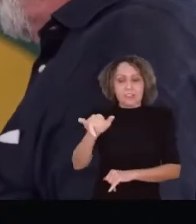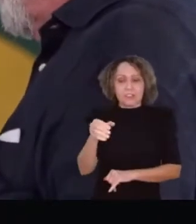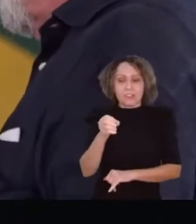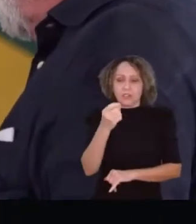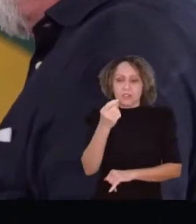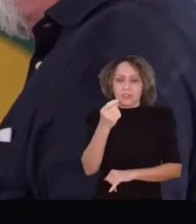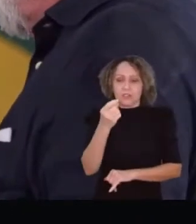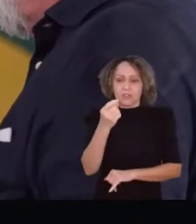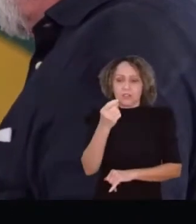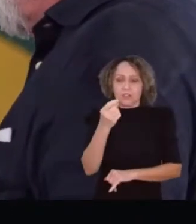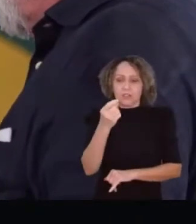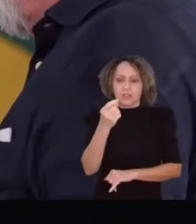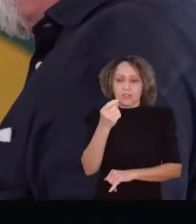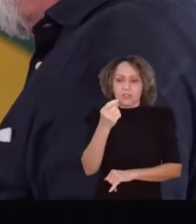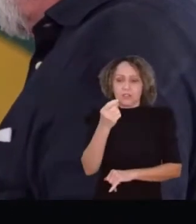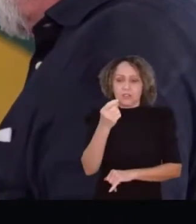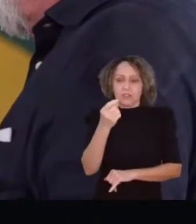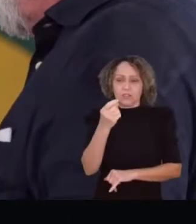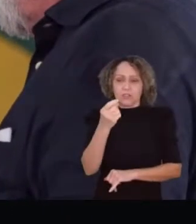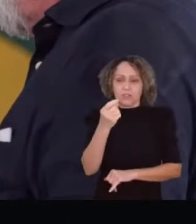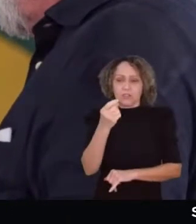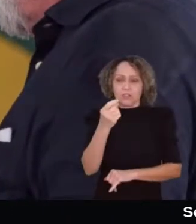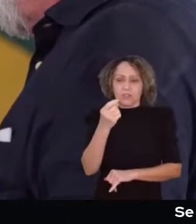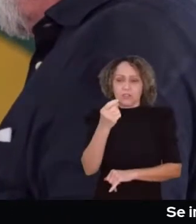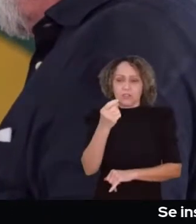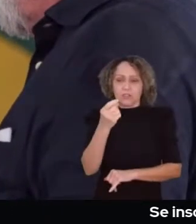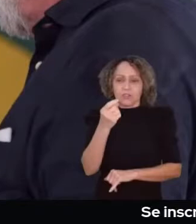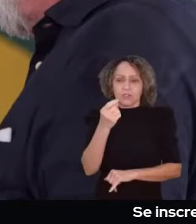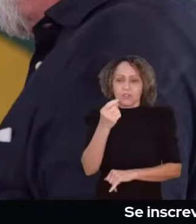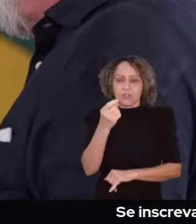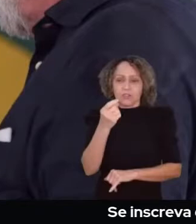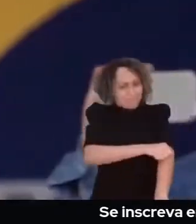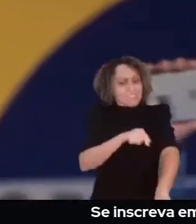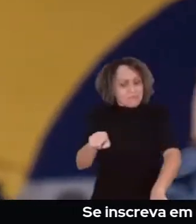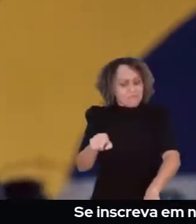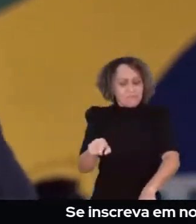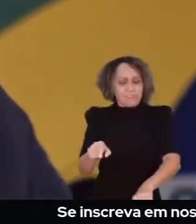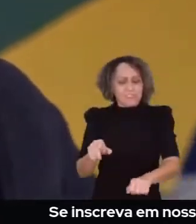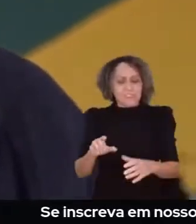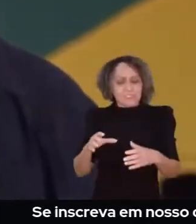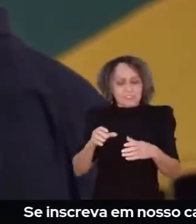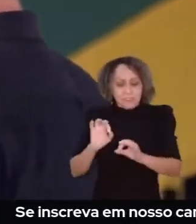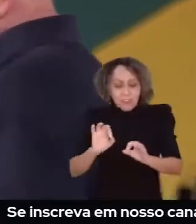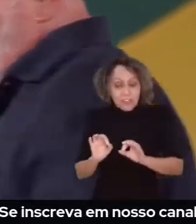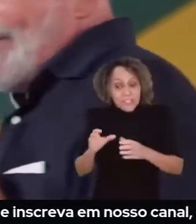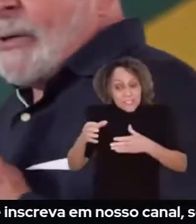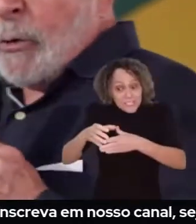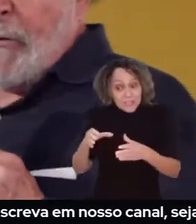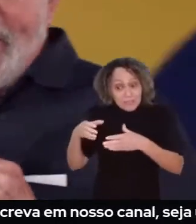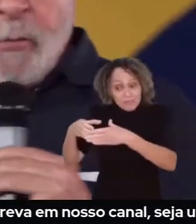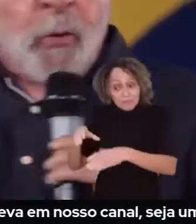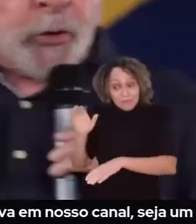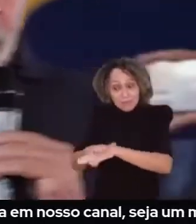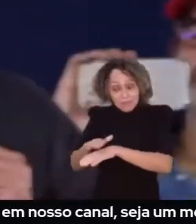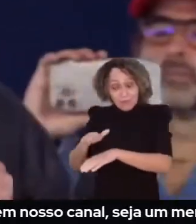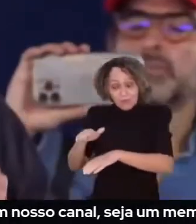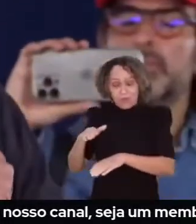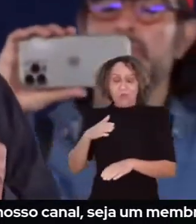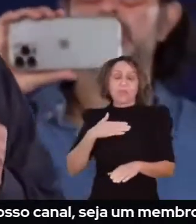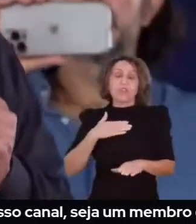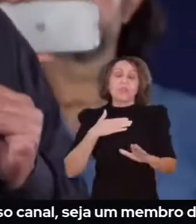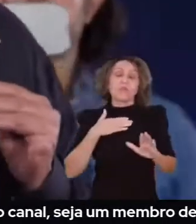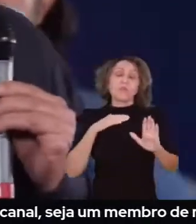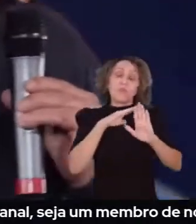tropa, porque o programa de governo não será um programa de governo meu, será um programa de governo